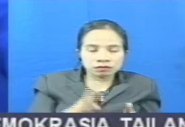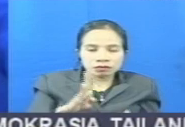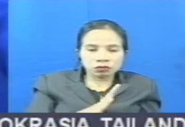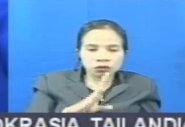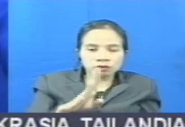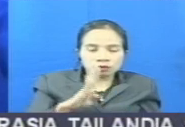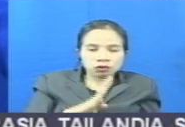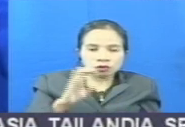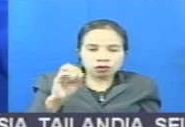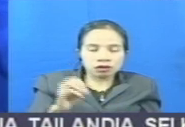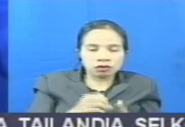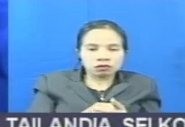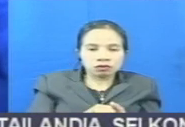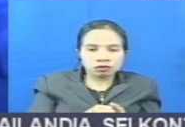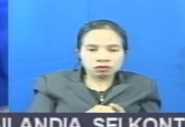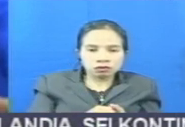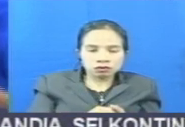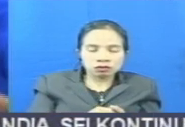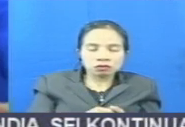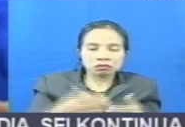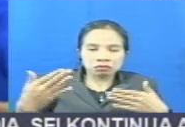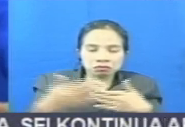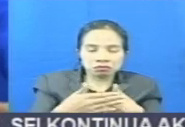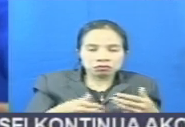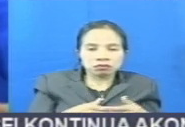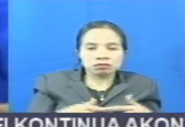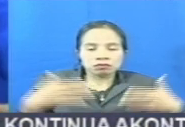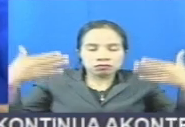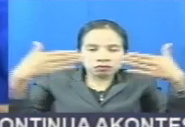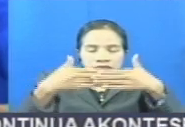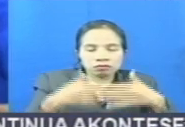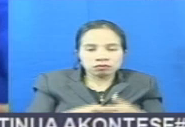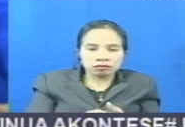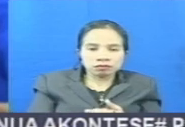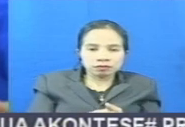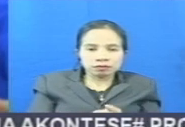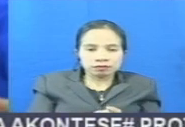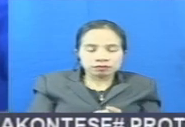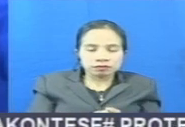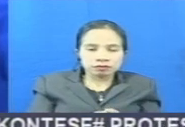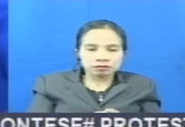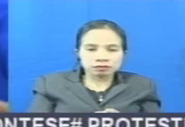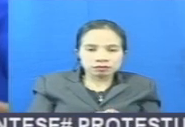Bonaro ia zona Haubá, zona Marobo, zona Lurba.